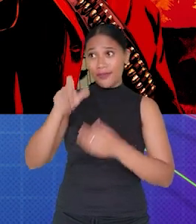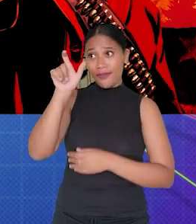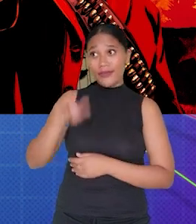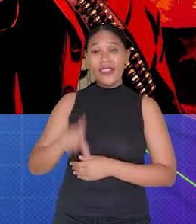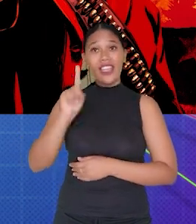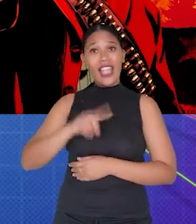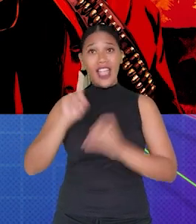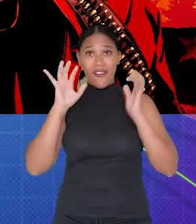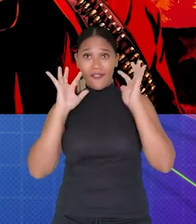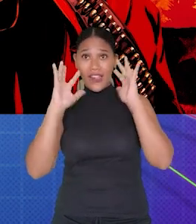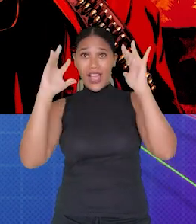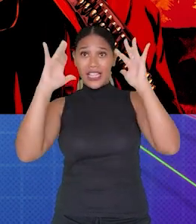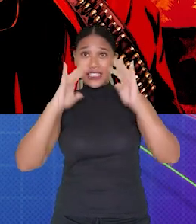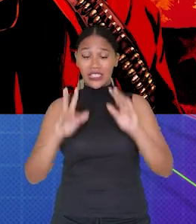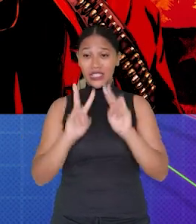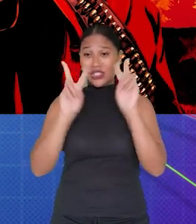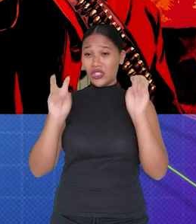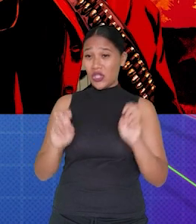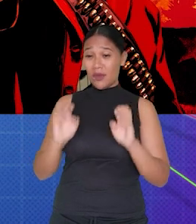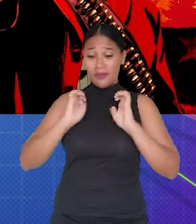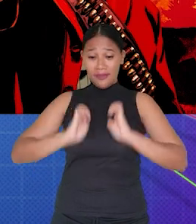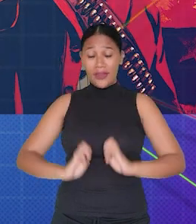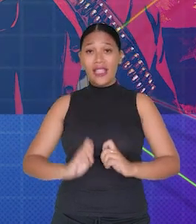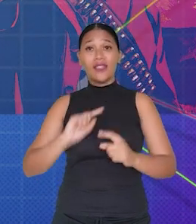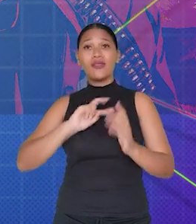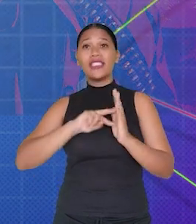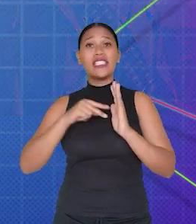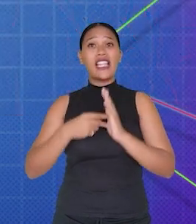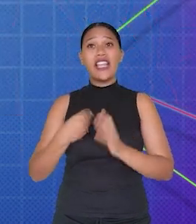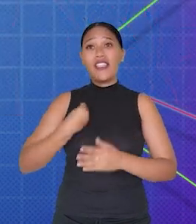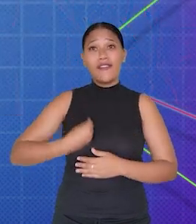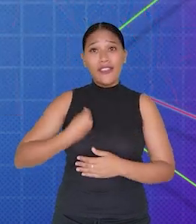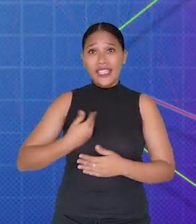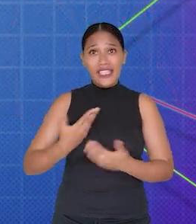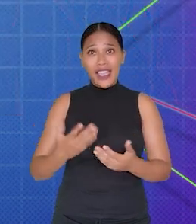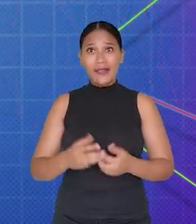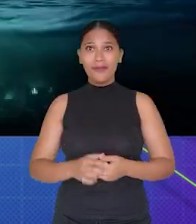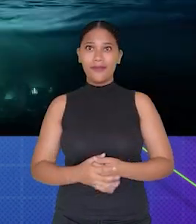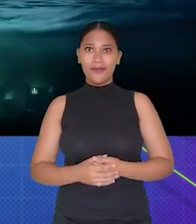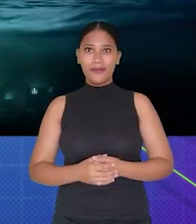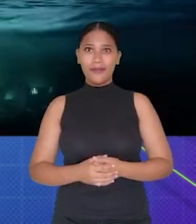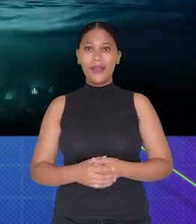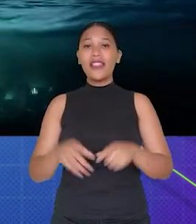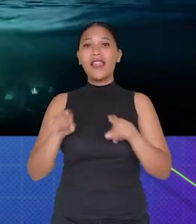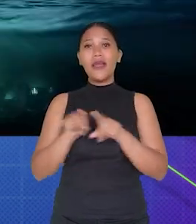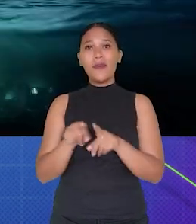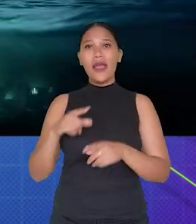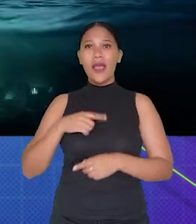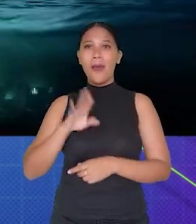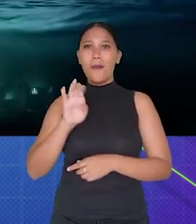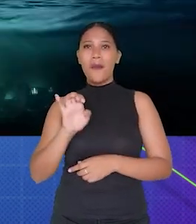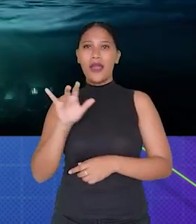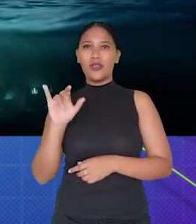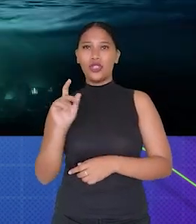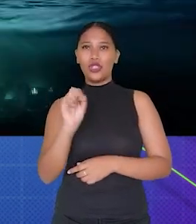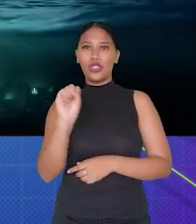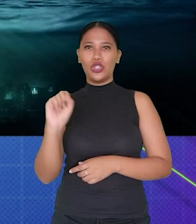uma reflexão sobre a moralidade e o significado da vida. Em BioShock, o